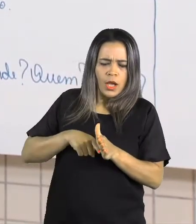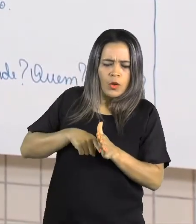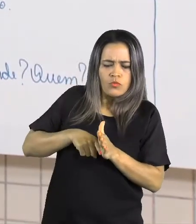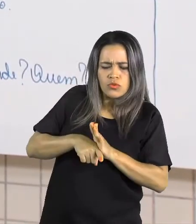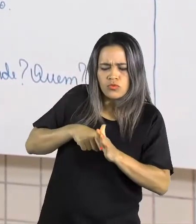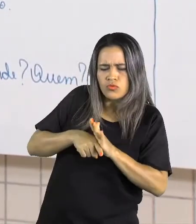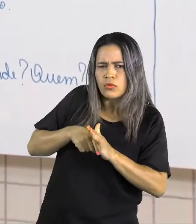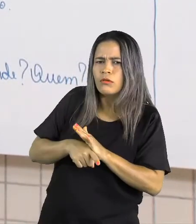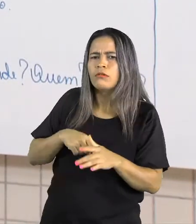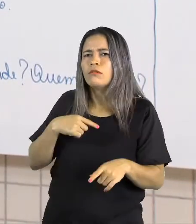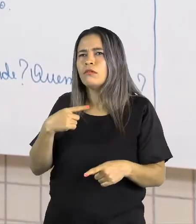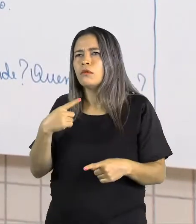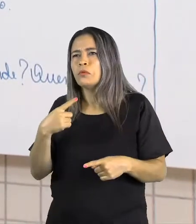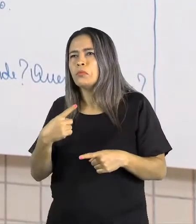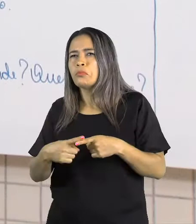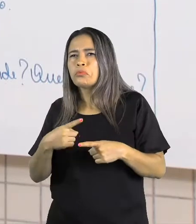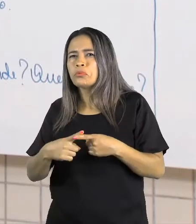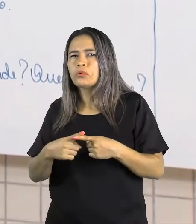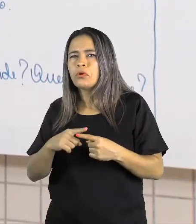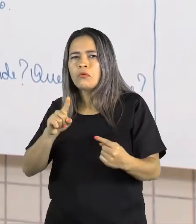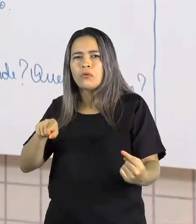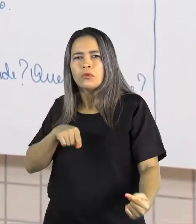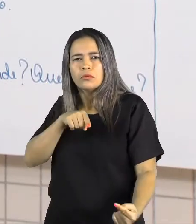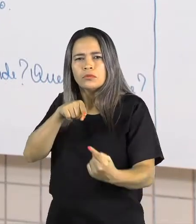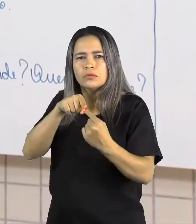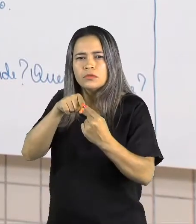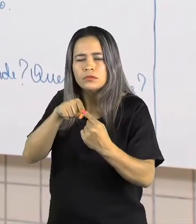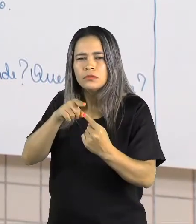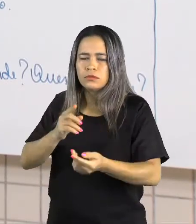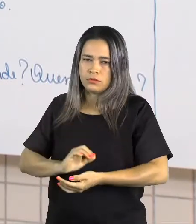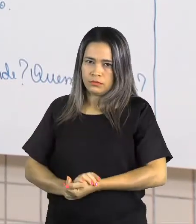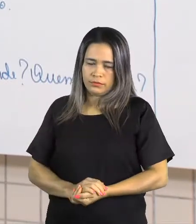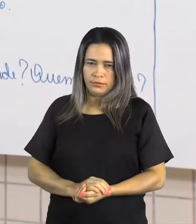Qual foi o fundamento daquilo?